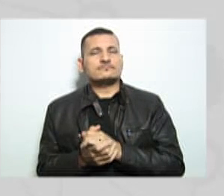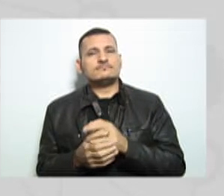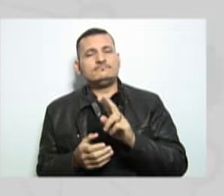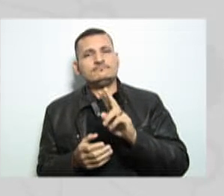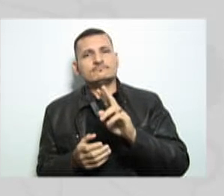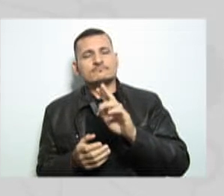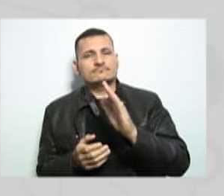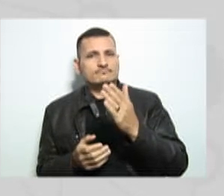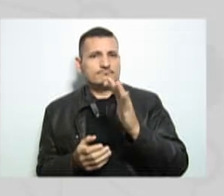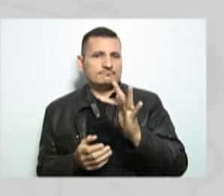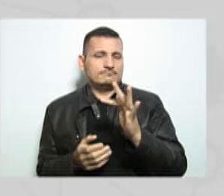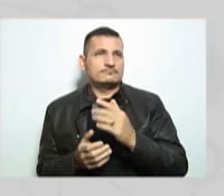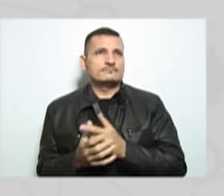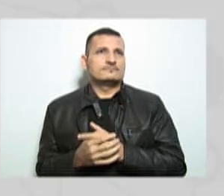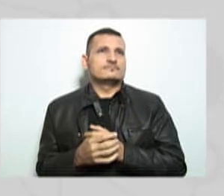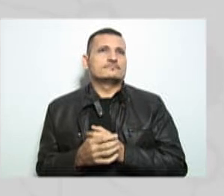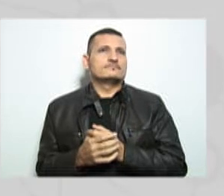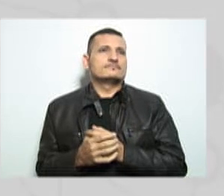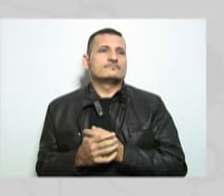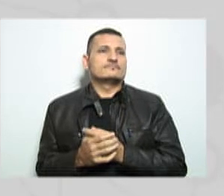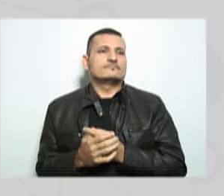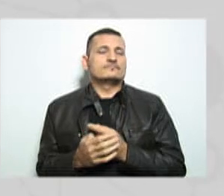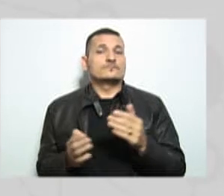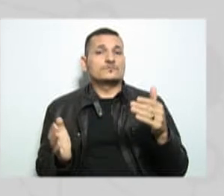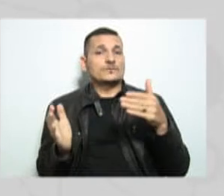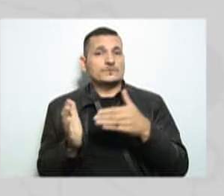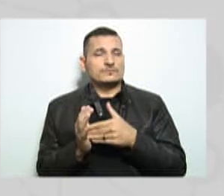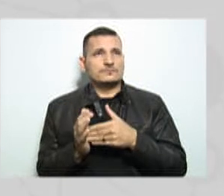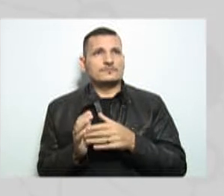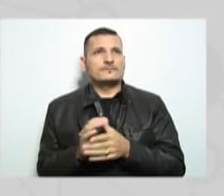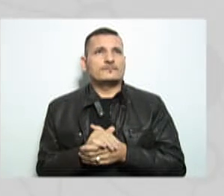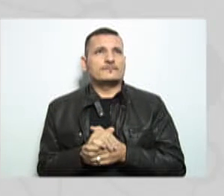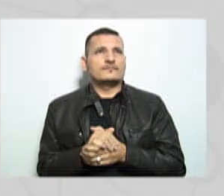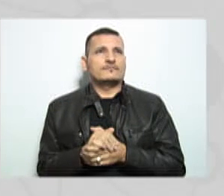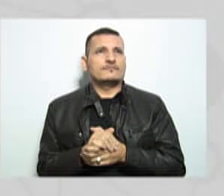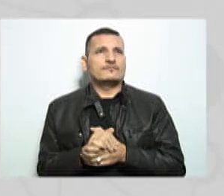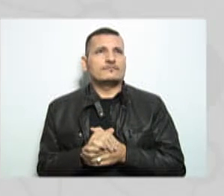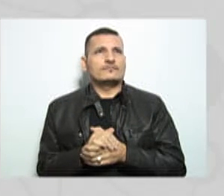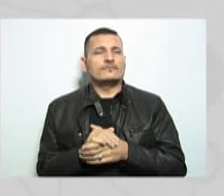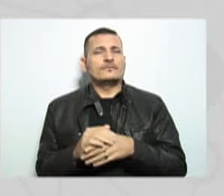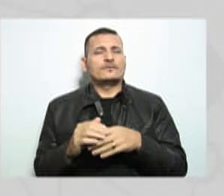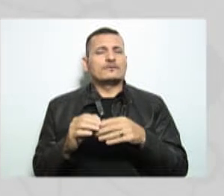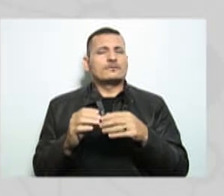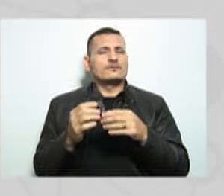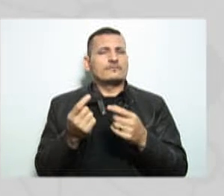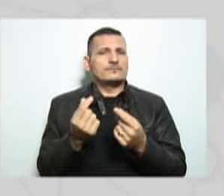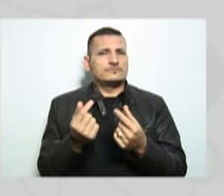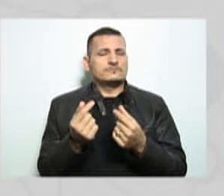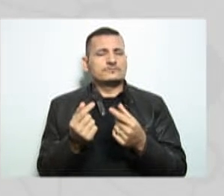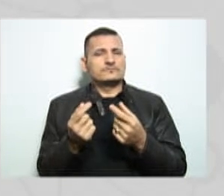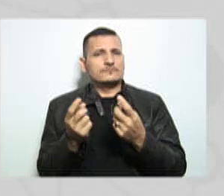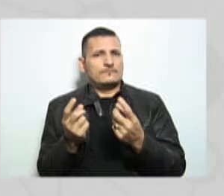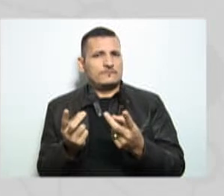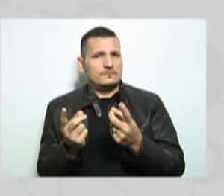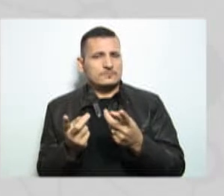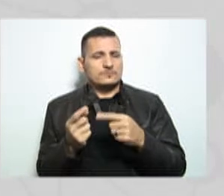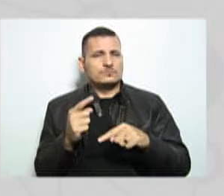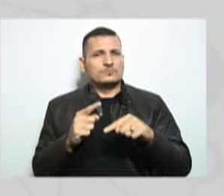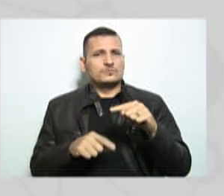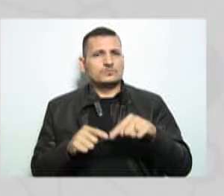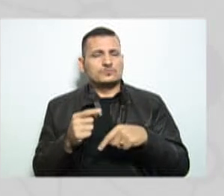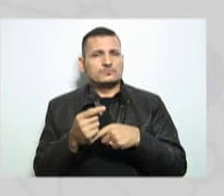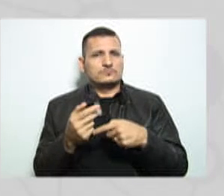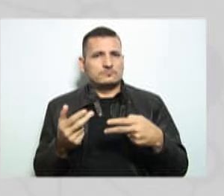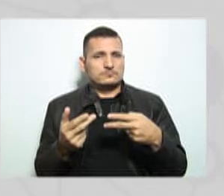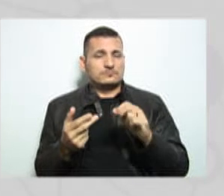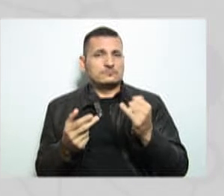E a nossa última, que é para uma definição adequada do preço de venda de um produto de cooperativa, é importante para a